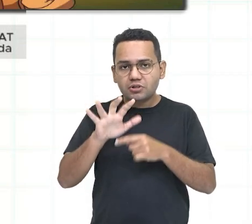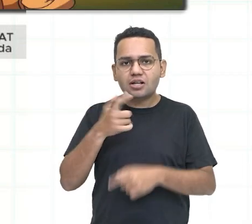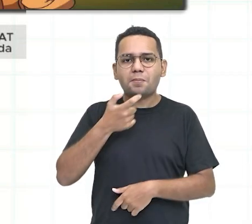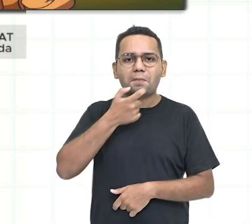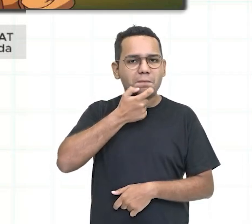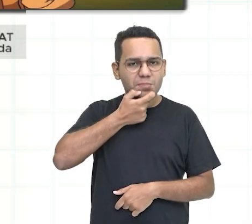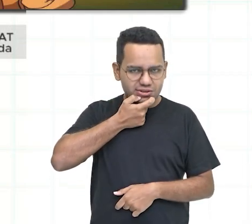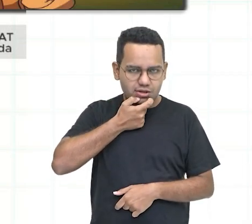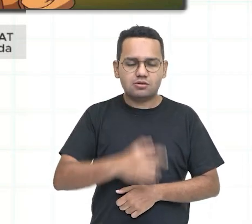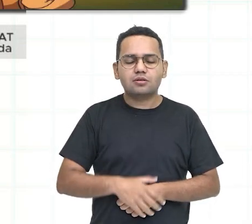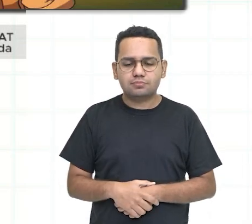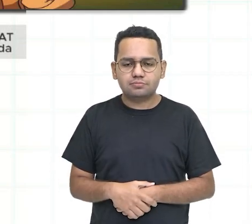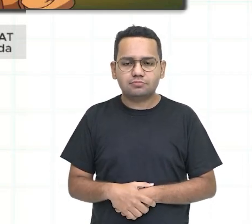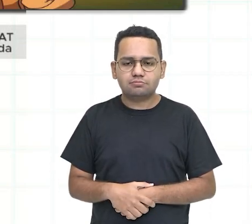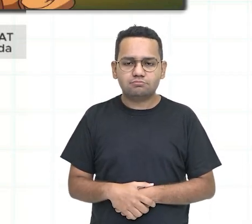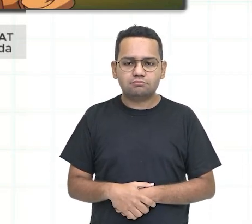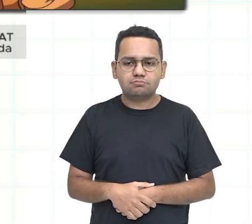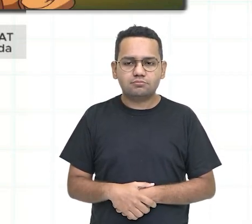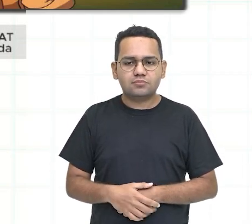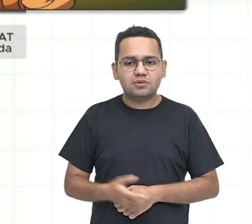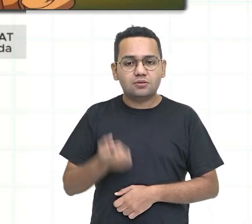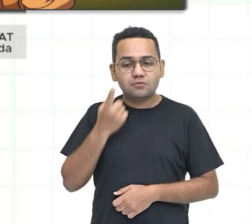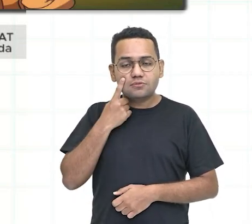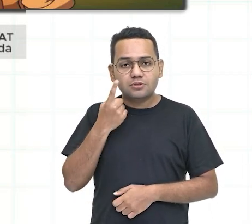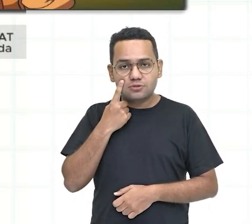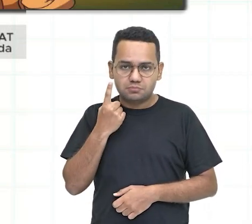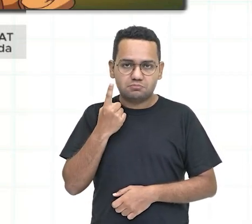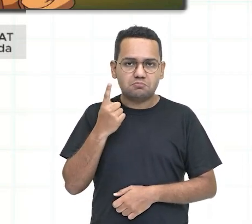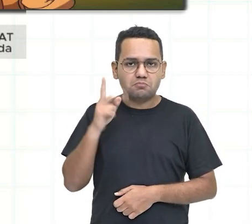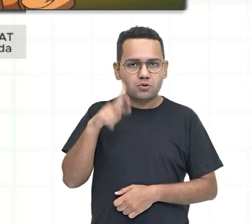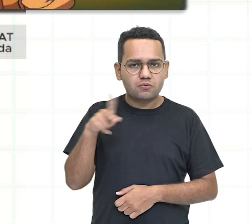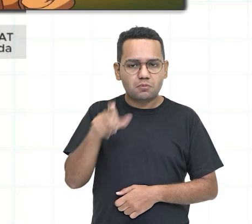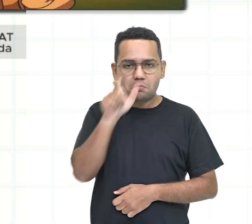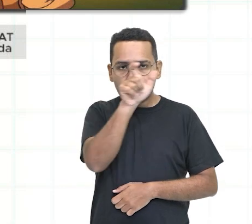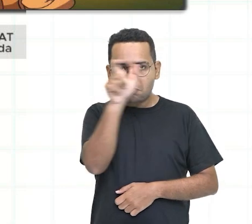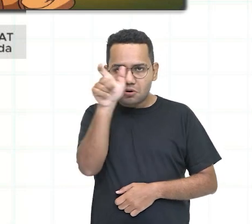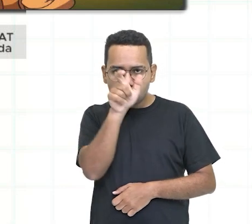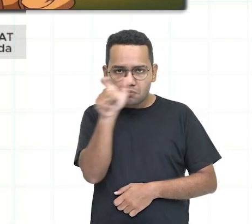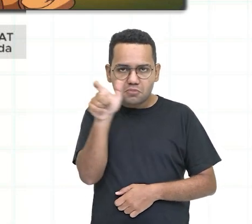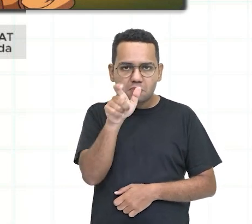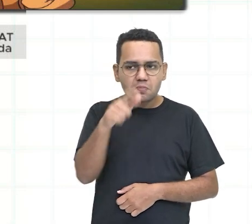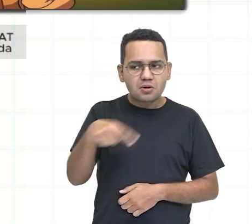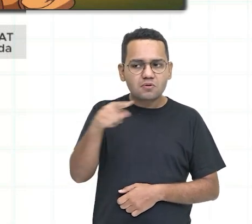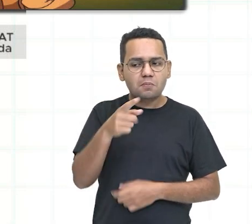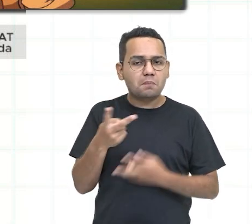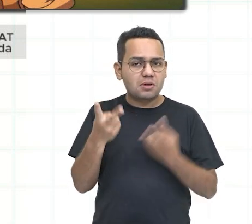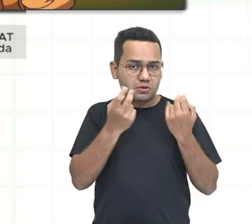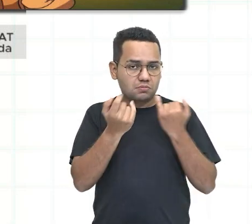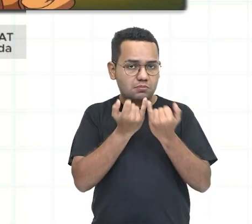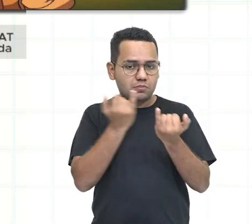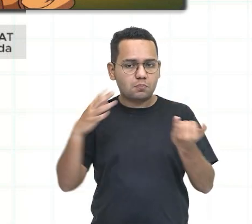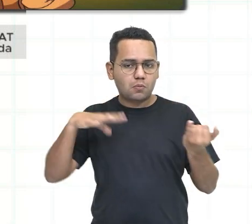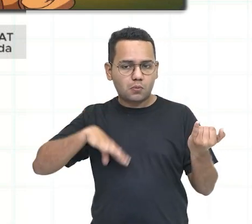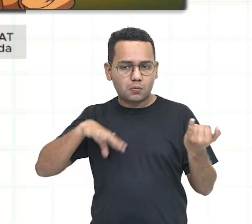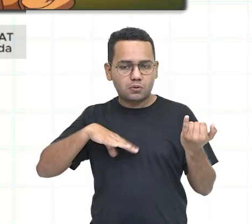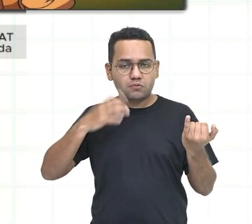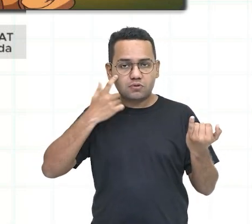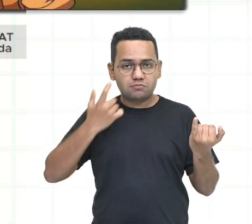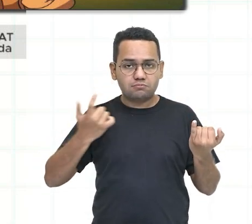algumas palavras aqui também para a gente ver, não é? Control, controle, certo?